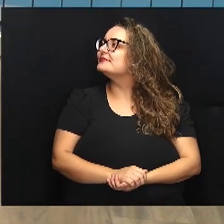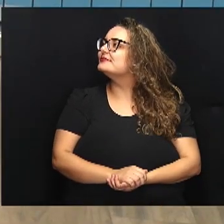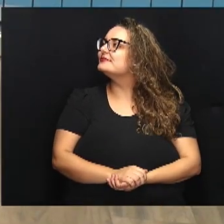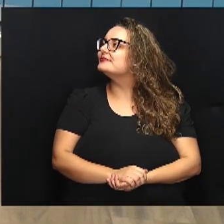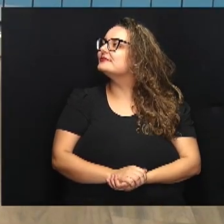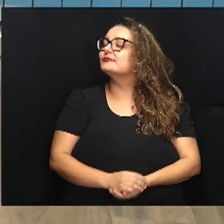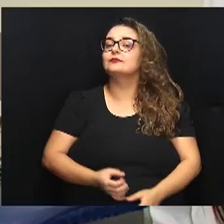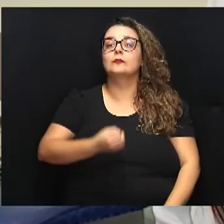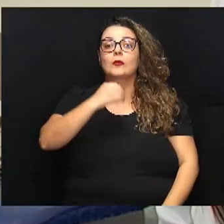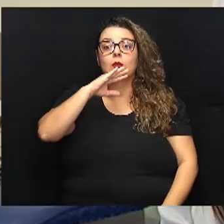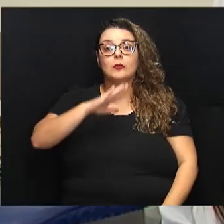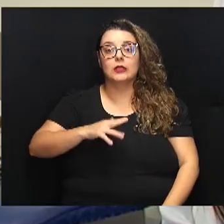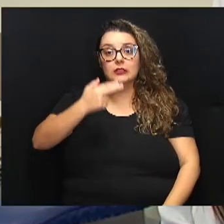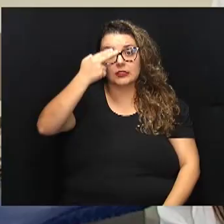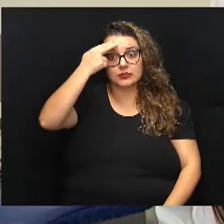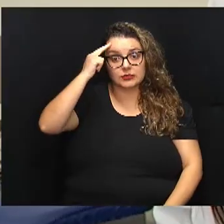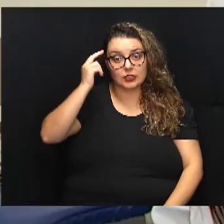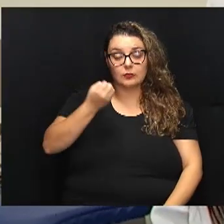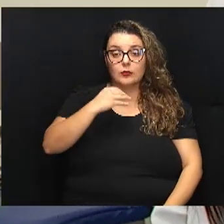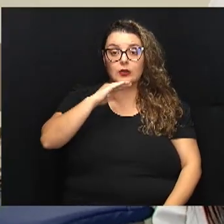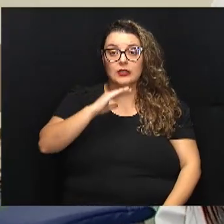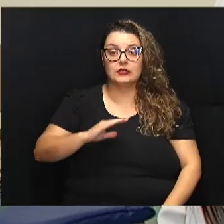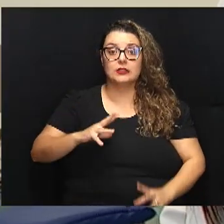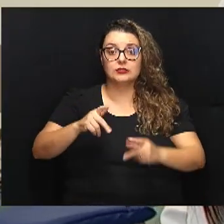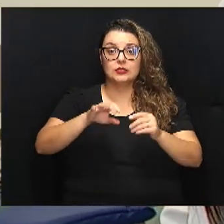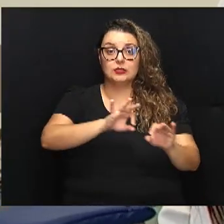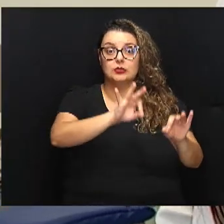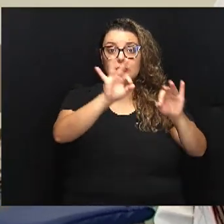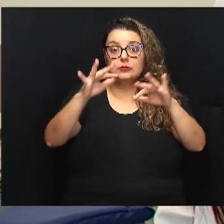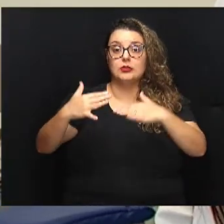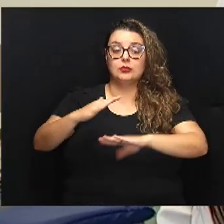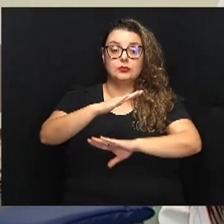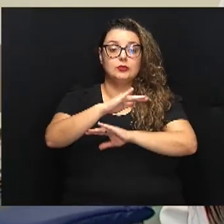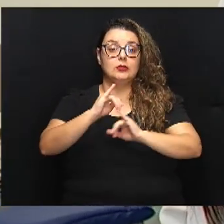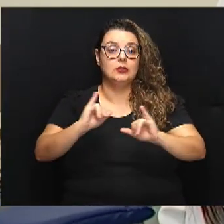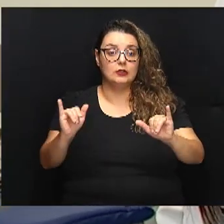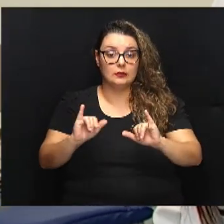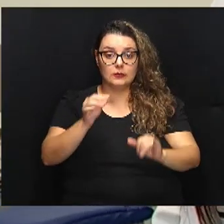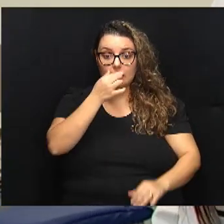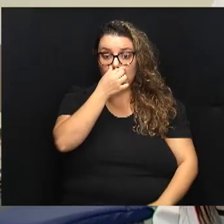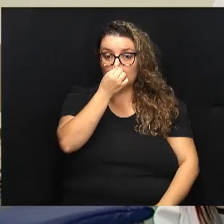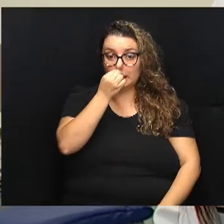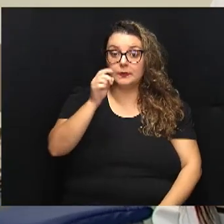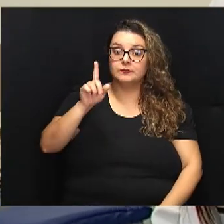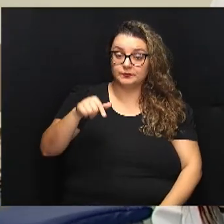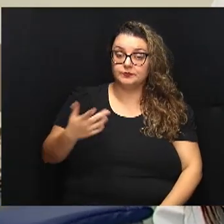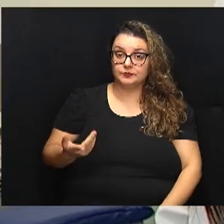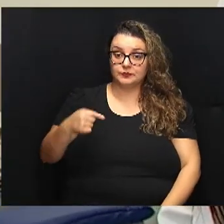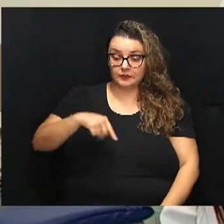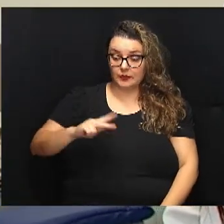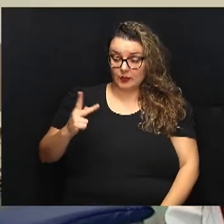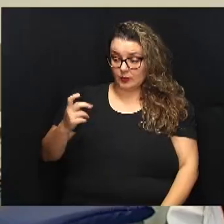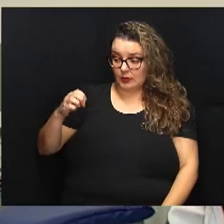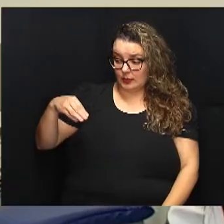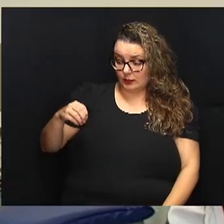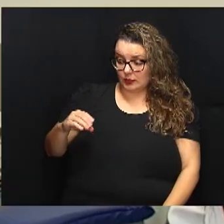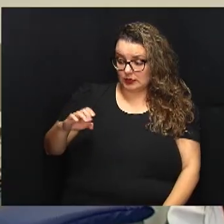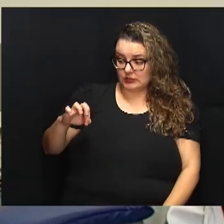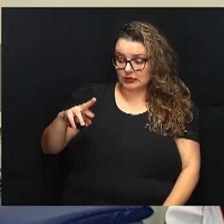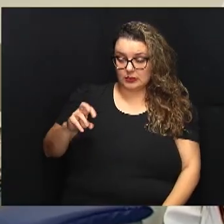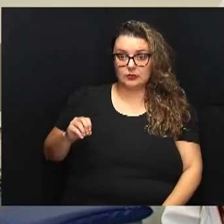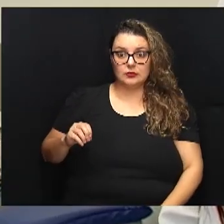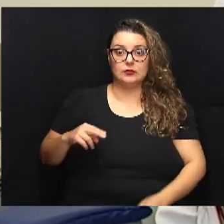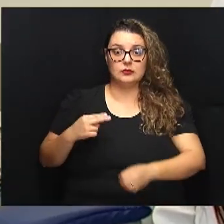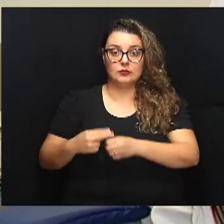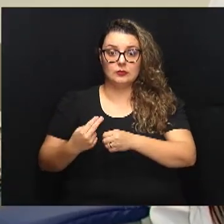Boa tarde, Gabriel. Boa tarde a todos que estão nos acompanhando no Câmara Notícia. É isso mesmo, eu estou aqui no Hemocentro da Unicamp porque